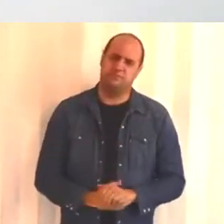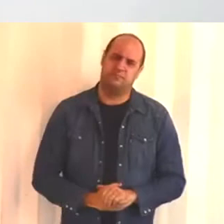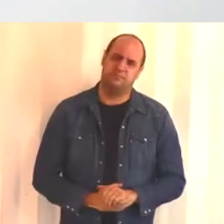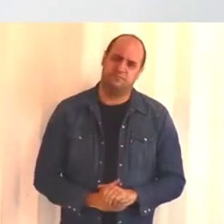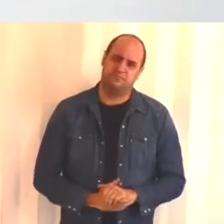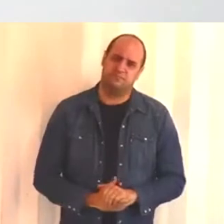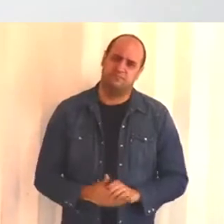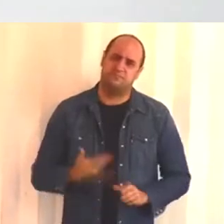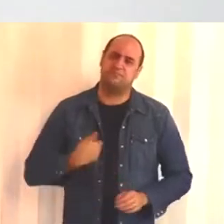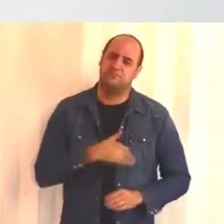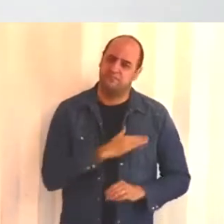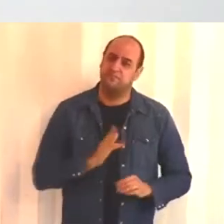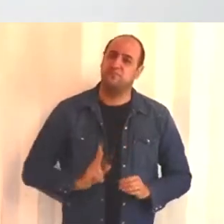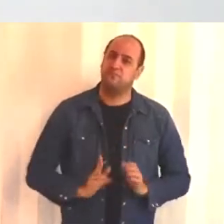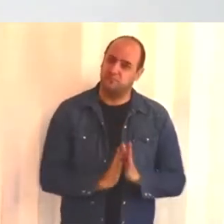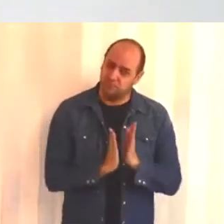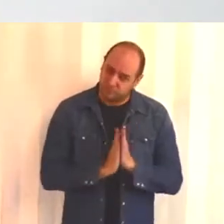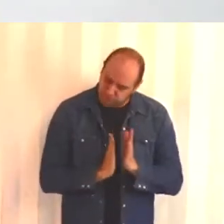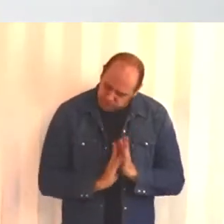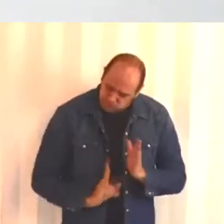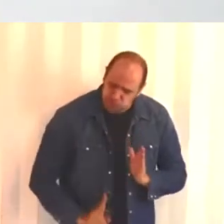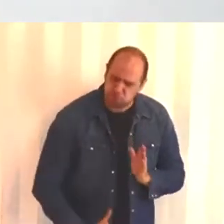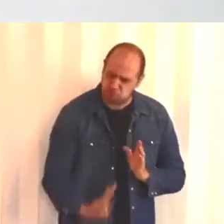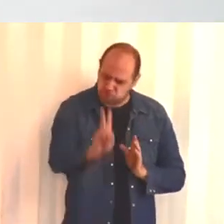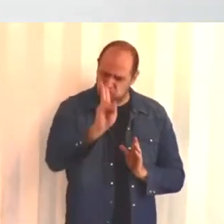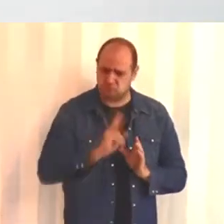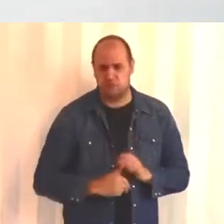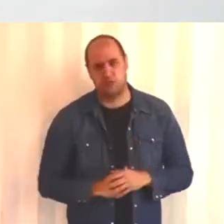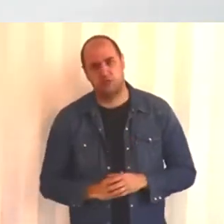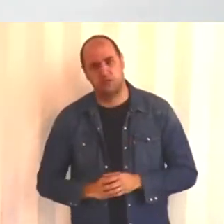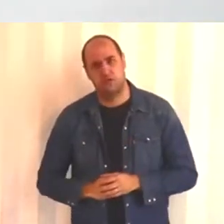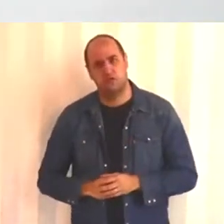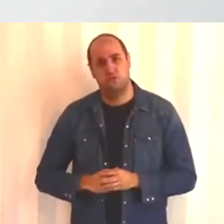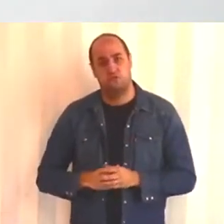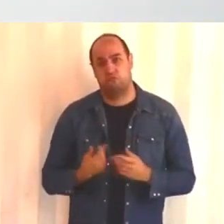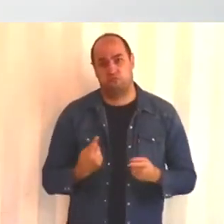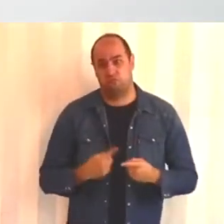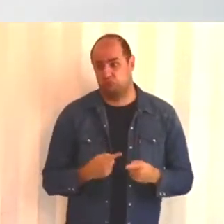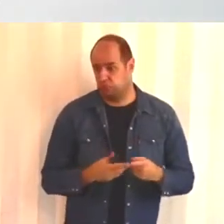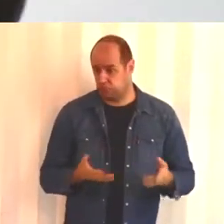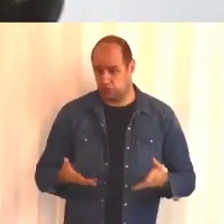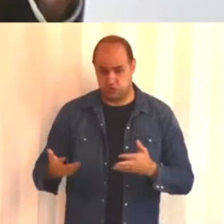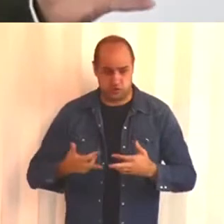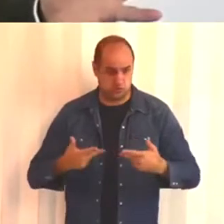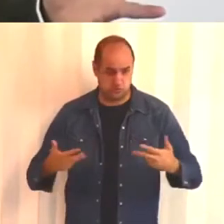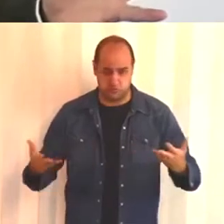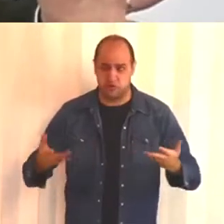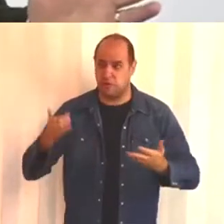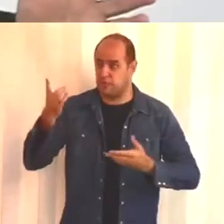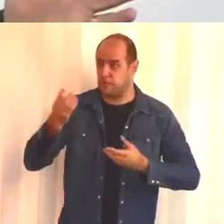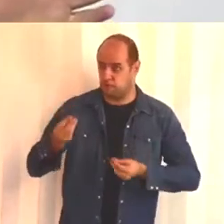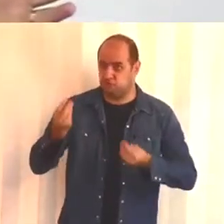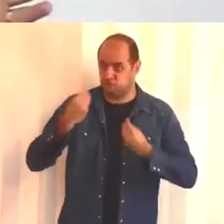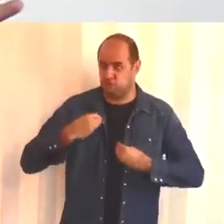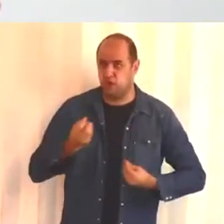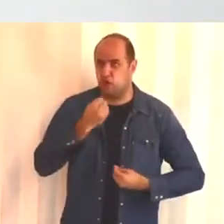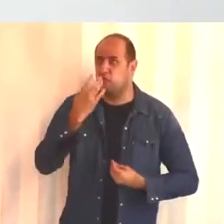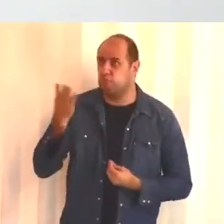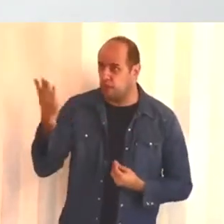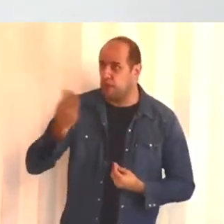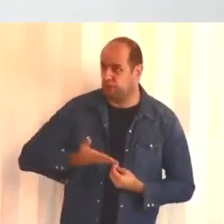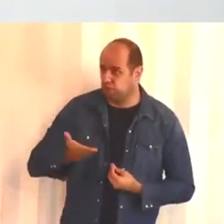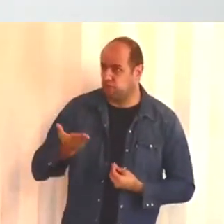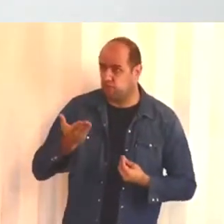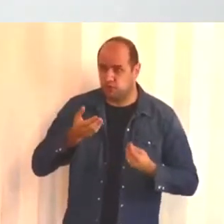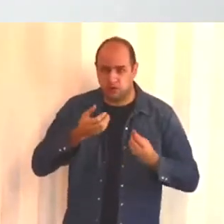Nós temos que continuar louvando a Deus, porque os instrumentos, os recursos que Deus nos dá são bem-vindos, é tudo para a glória